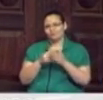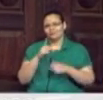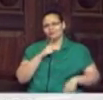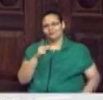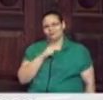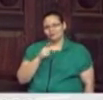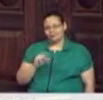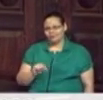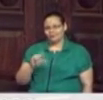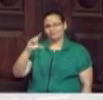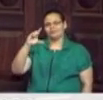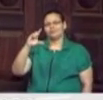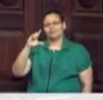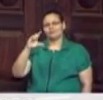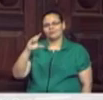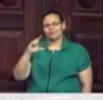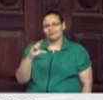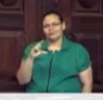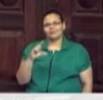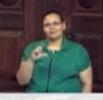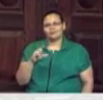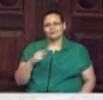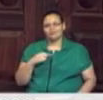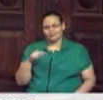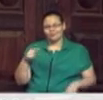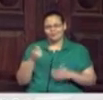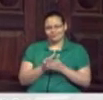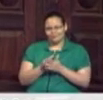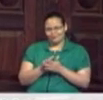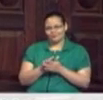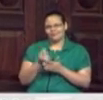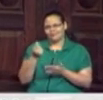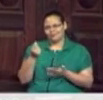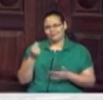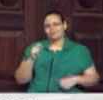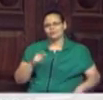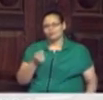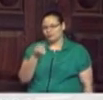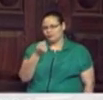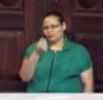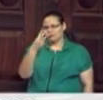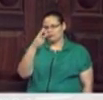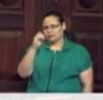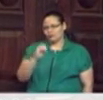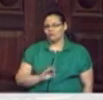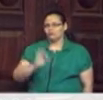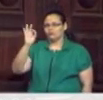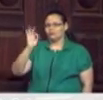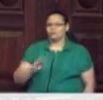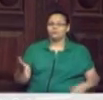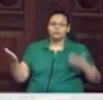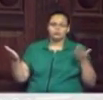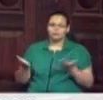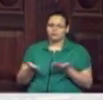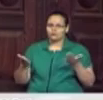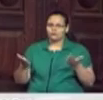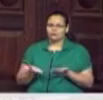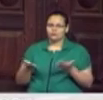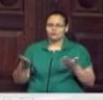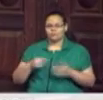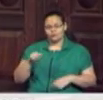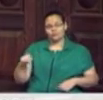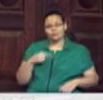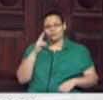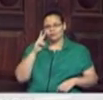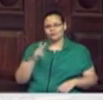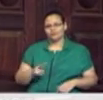tenha um aumento na parte que paga da tarifa de quase 30%. Hoje, o que a